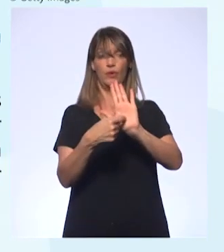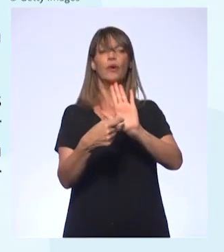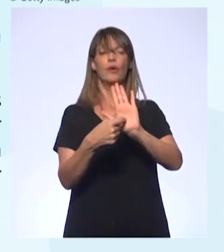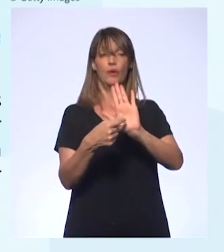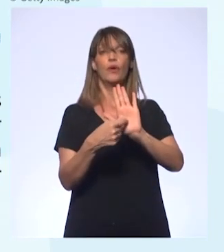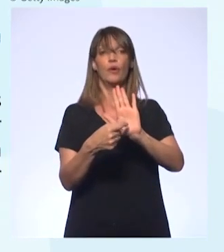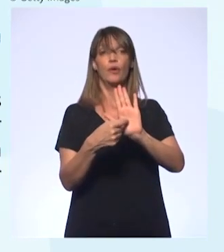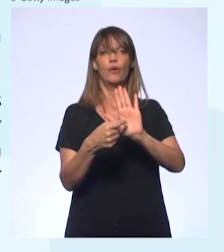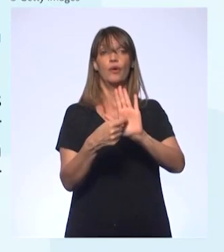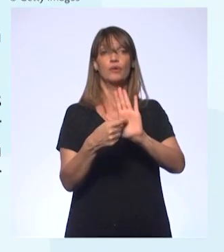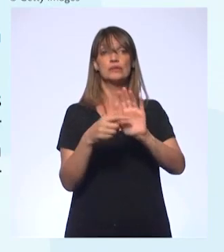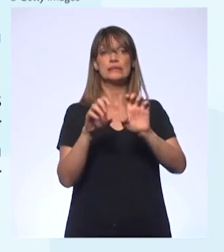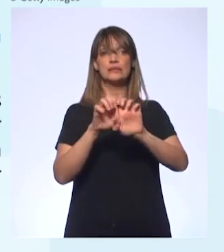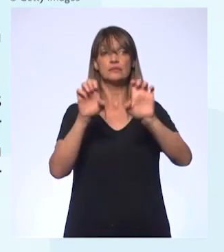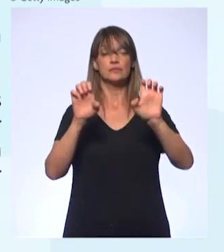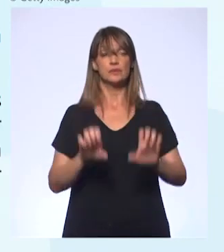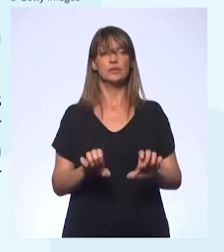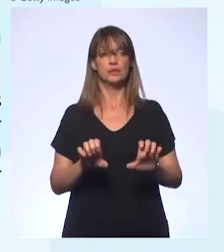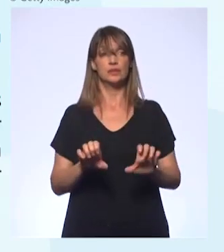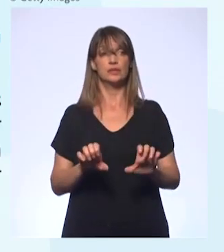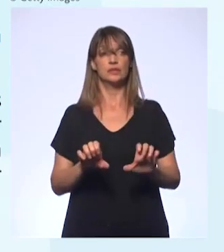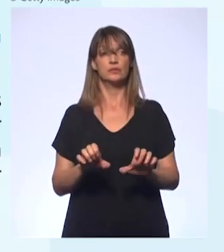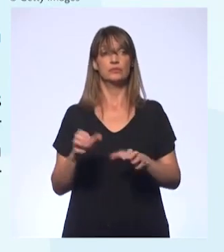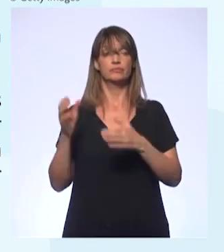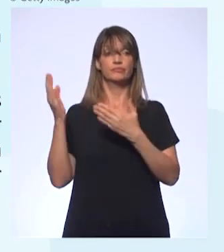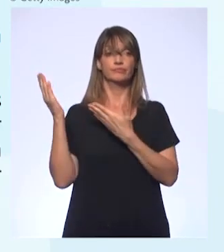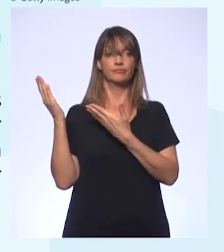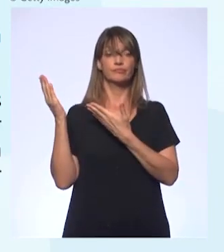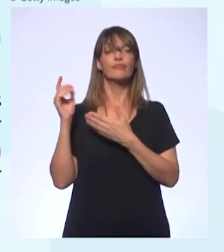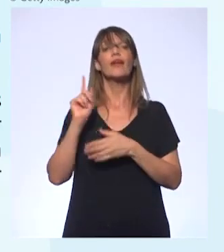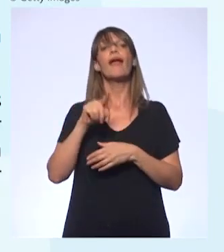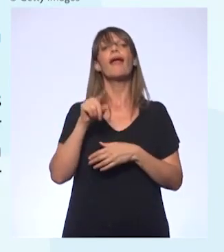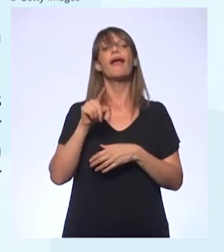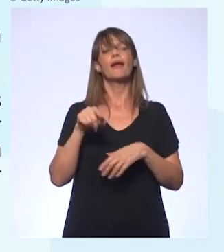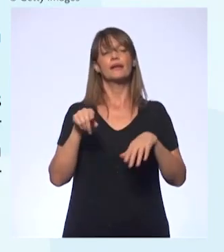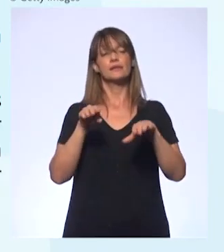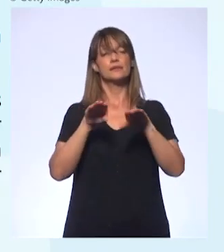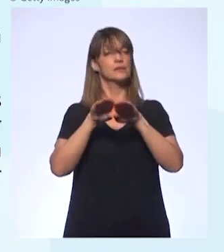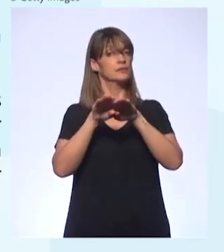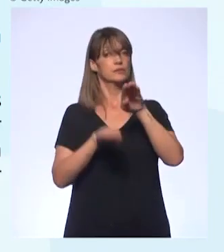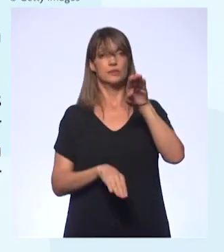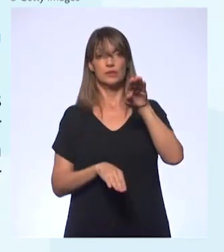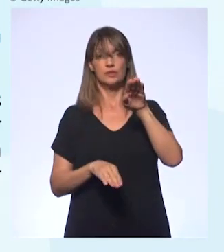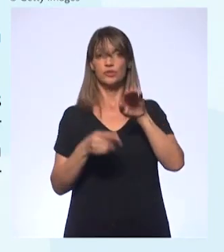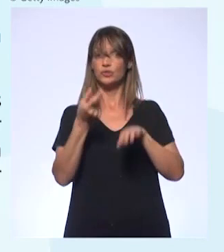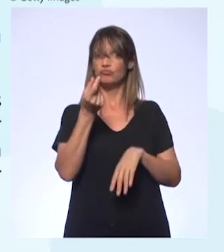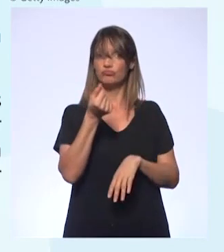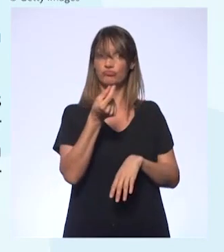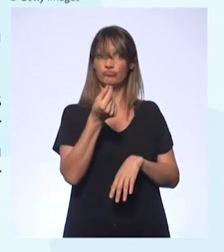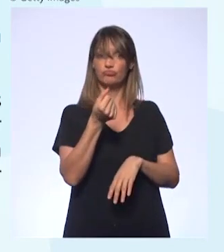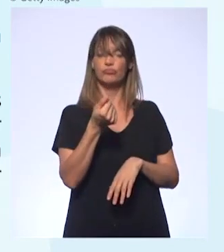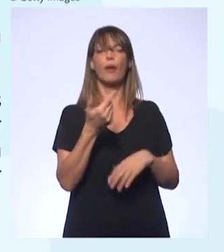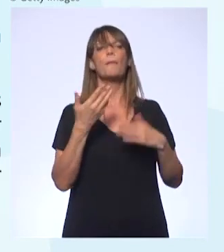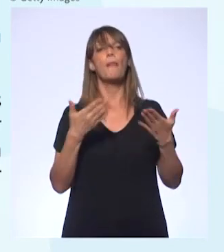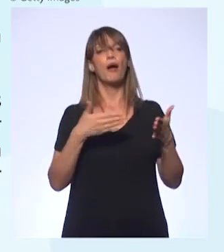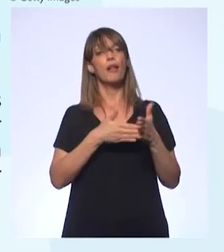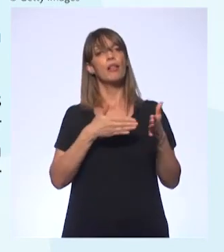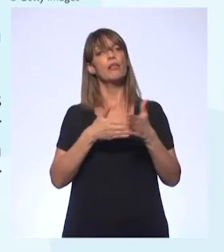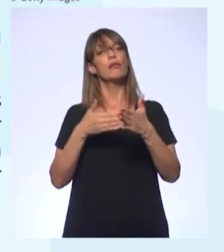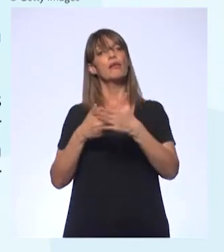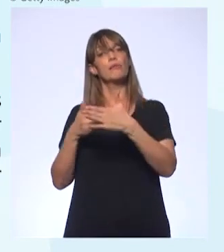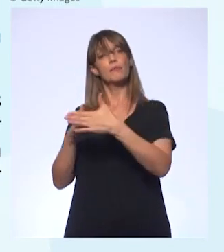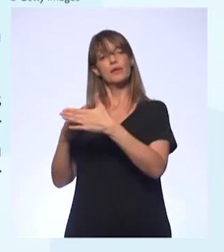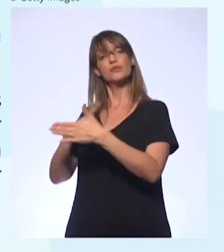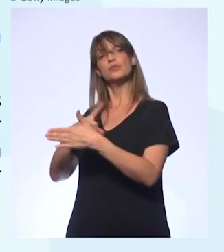mais estruturantes do fenômeno que nós chamamos de desigualdade de renda. Entretanto, apresenta limitações por olhar